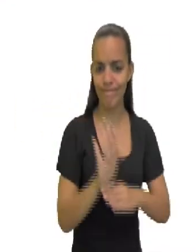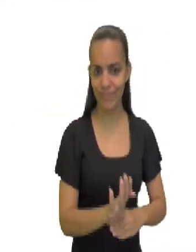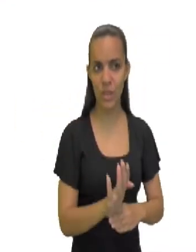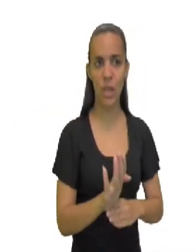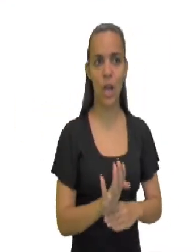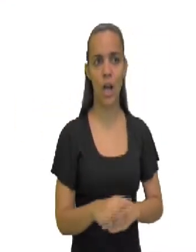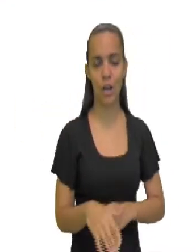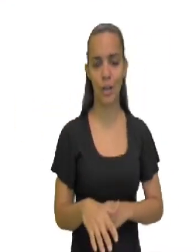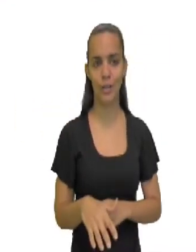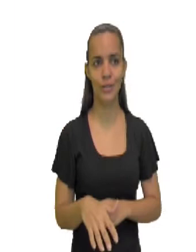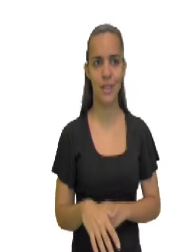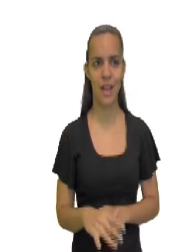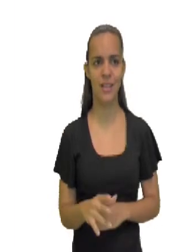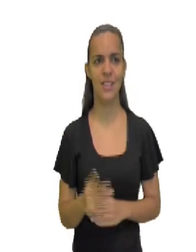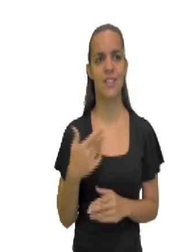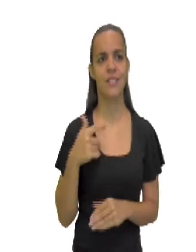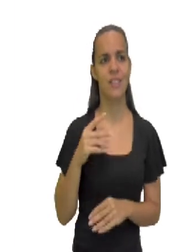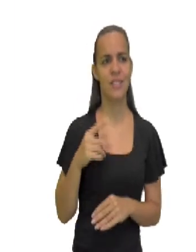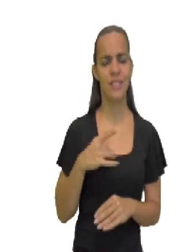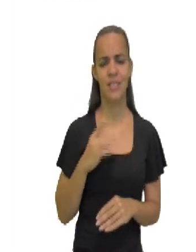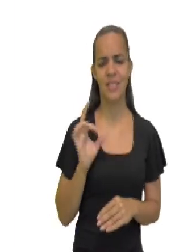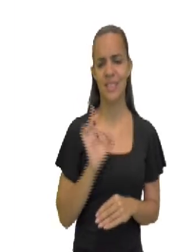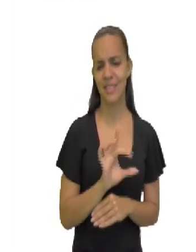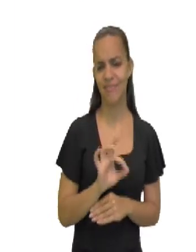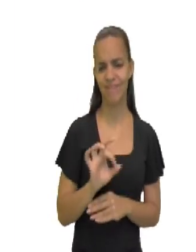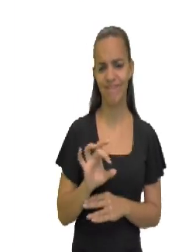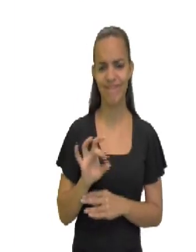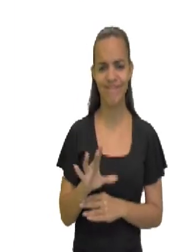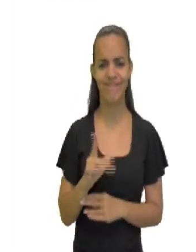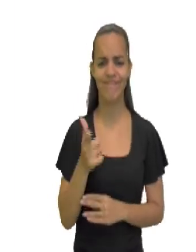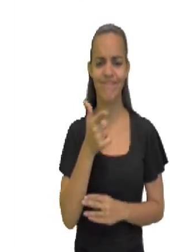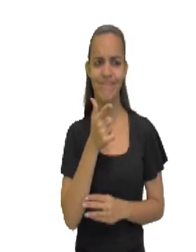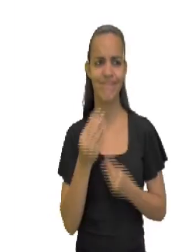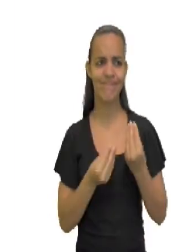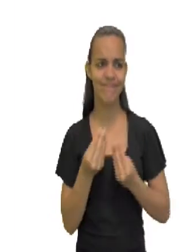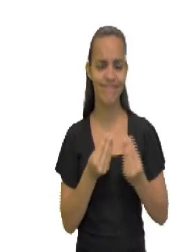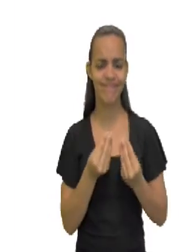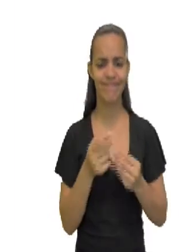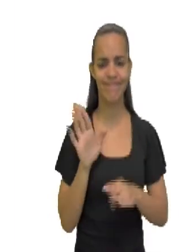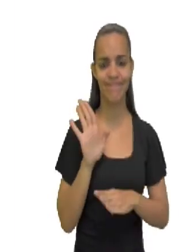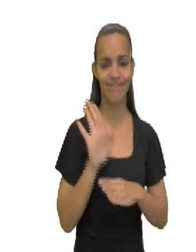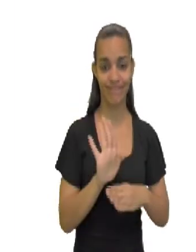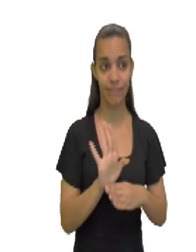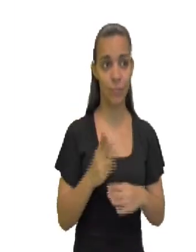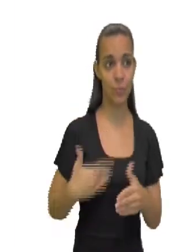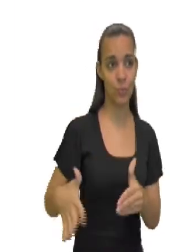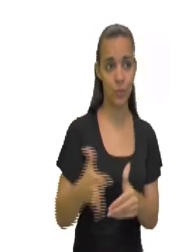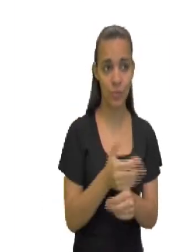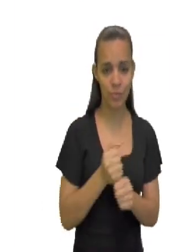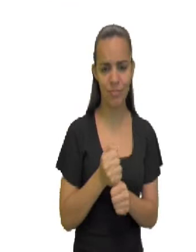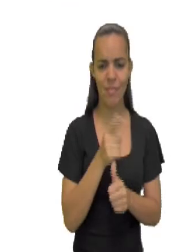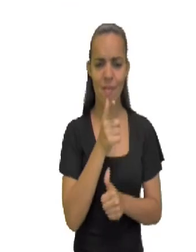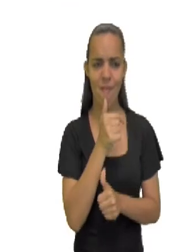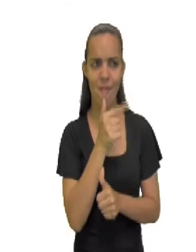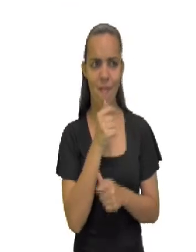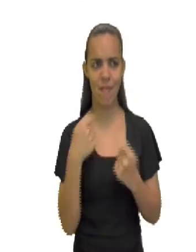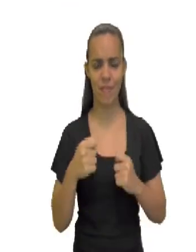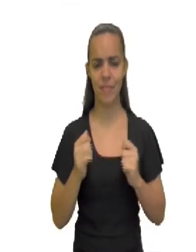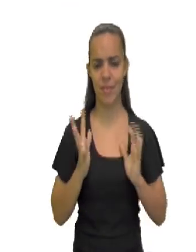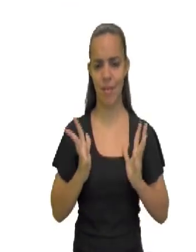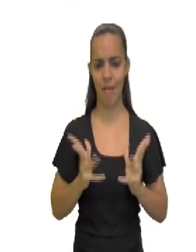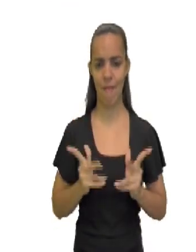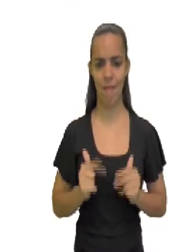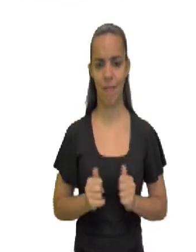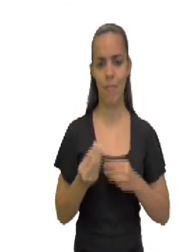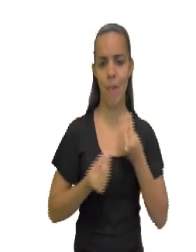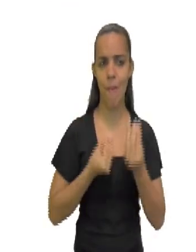ver aqui então algumas atitudes que nós podemos tomar para quê? Para que a nossa água seja preservada